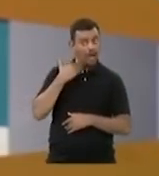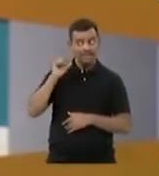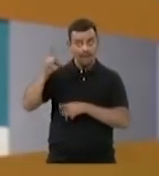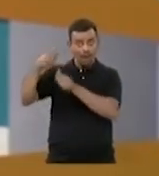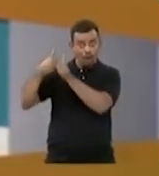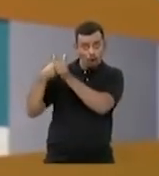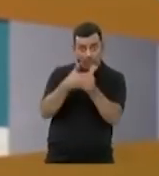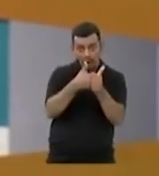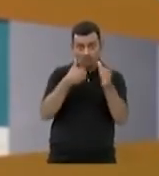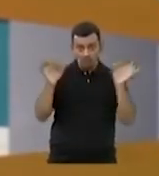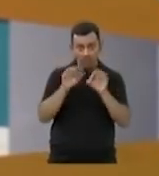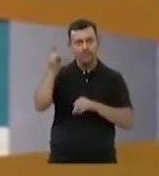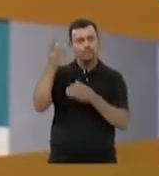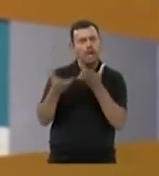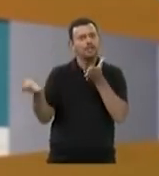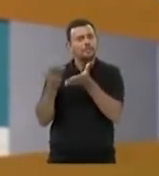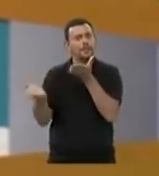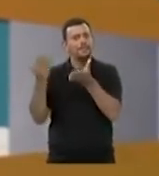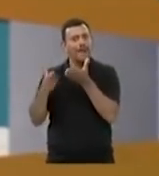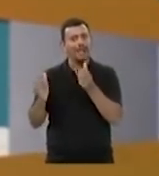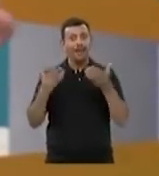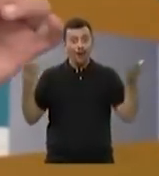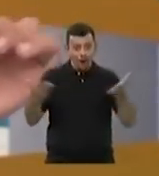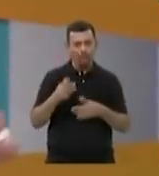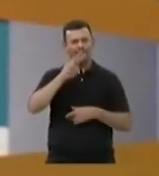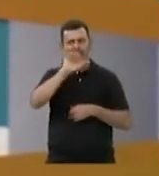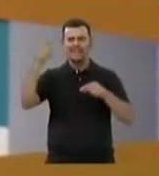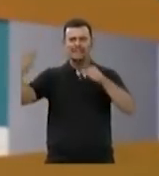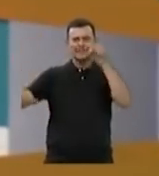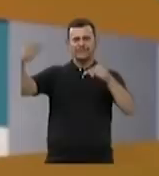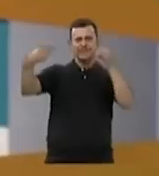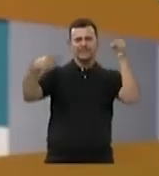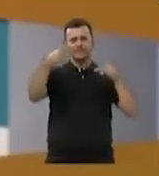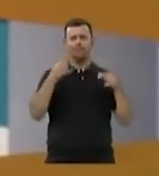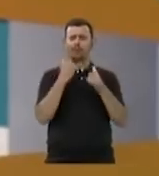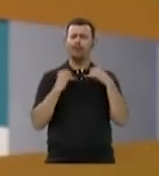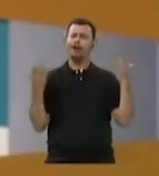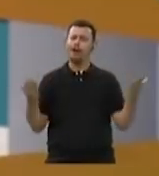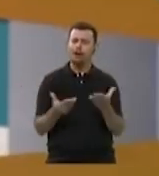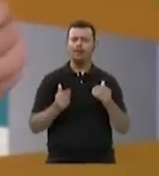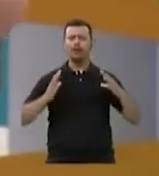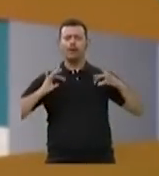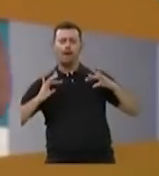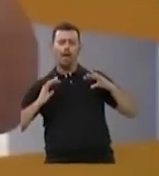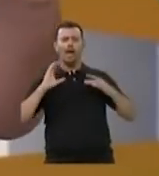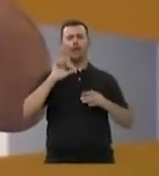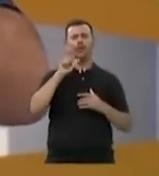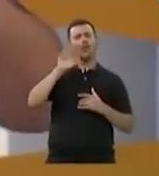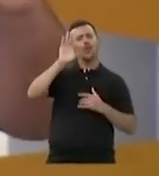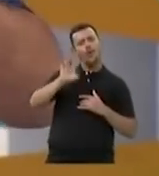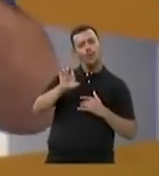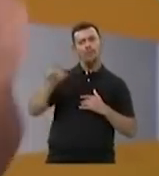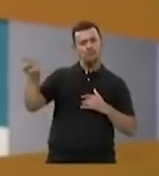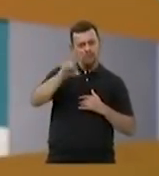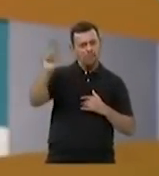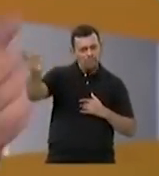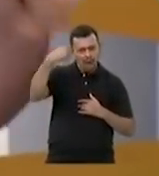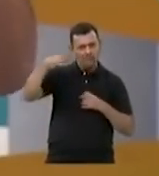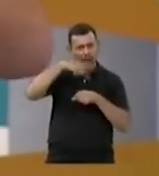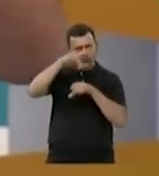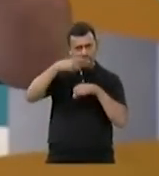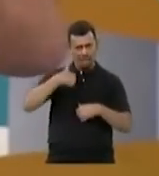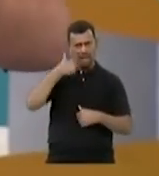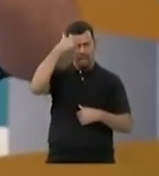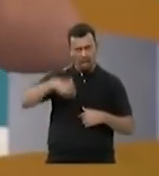vamos enfrentar a faca dos bancos no brasil é um clube dos privilegiados que acham que mandam no país eu não vou governar para banqueiro